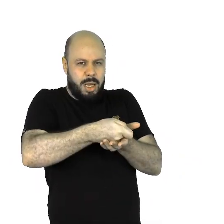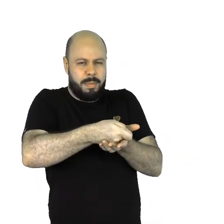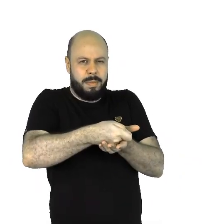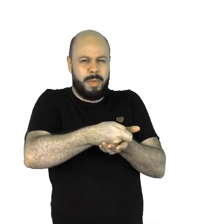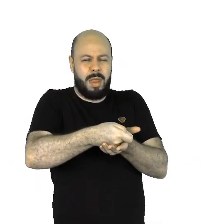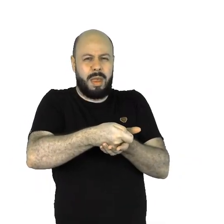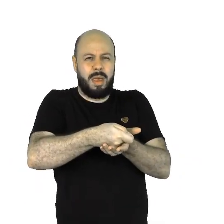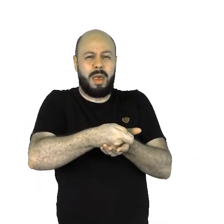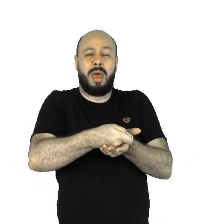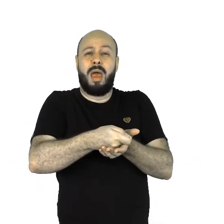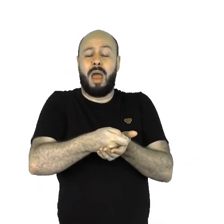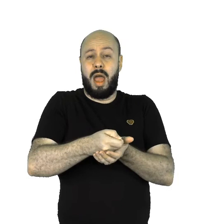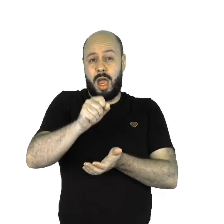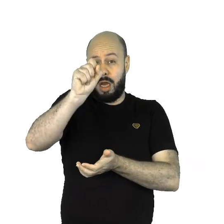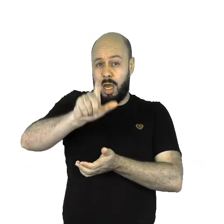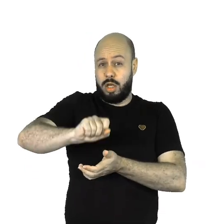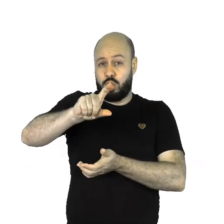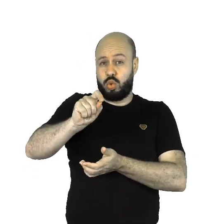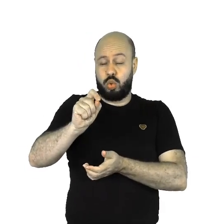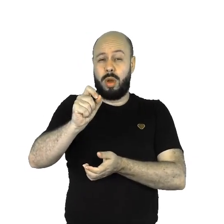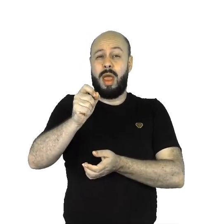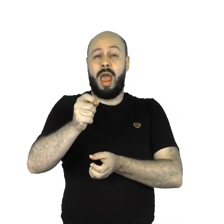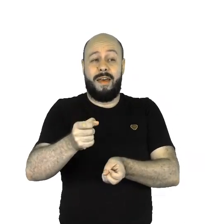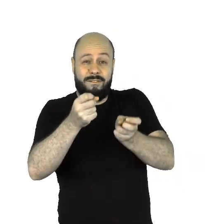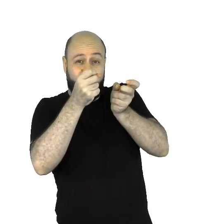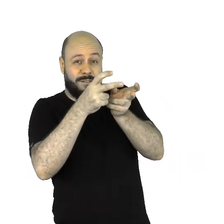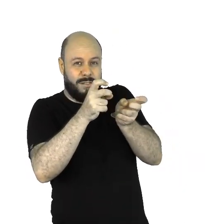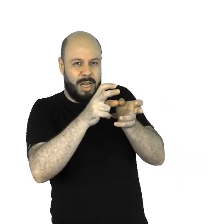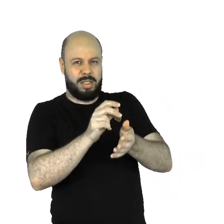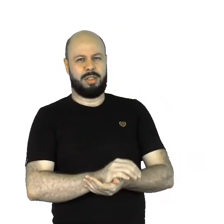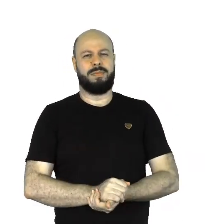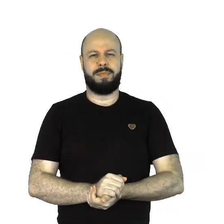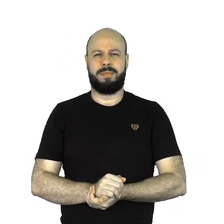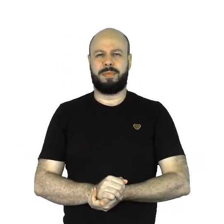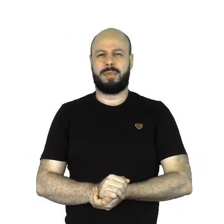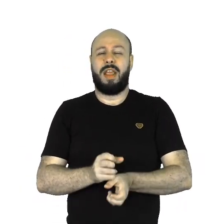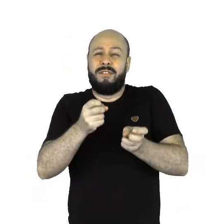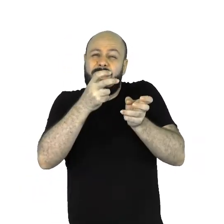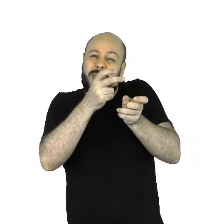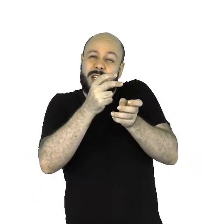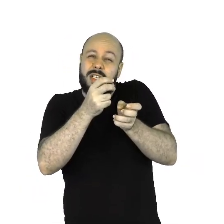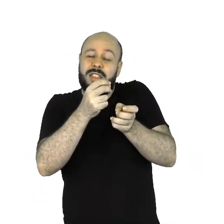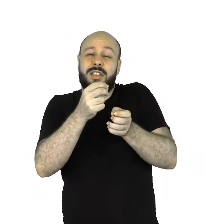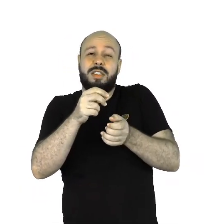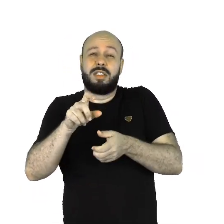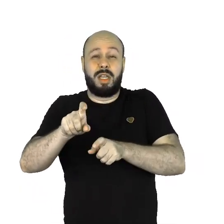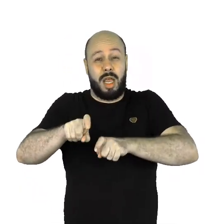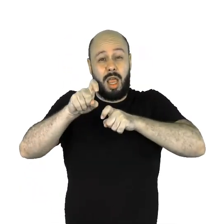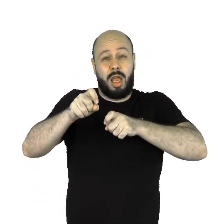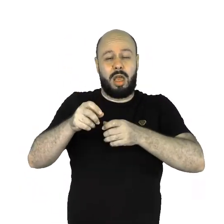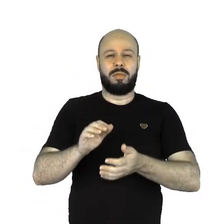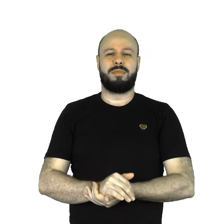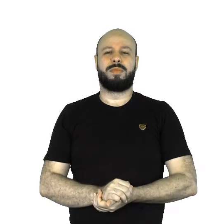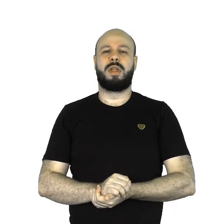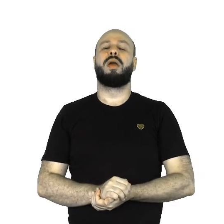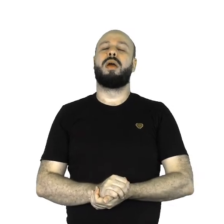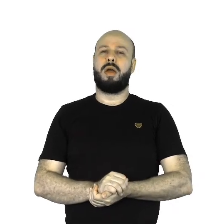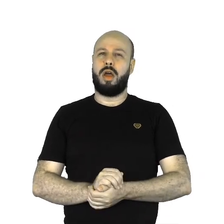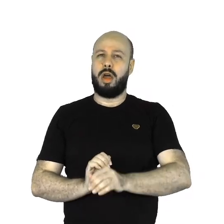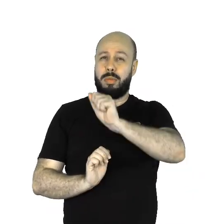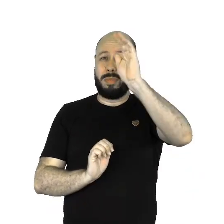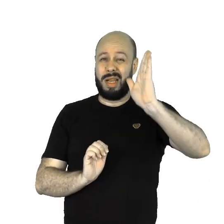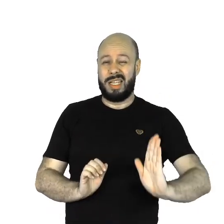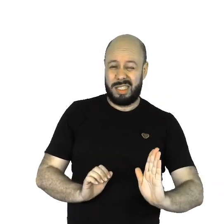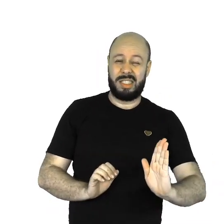azuis condizem a exportação agrícola. Olha só como do Brasil, da África e da Ásia,